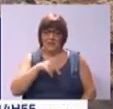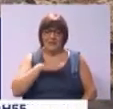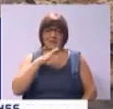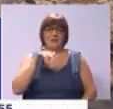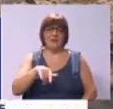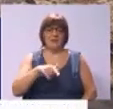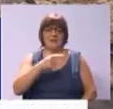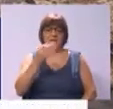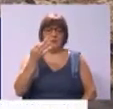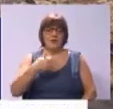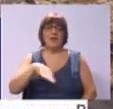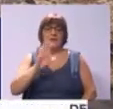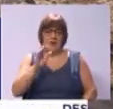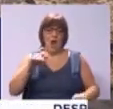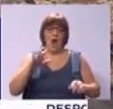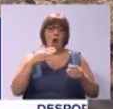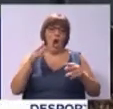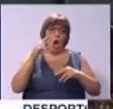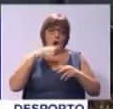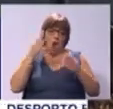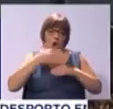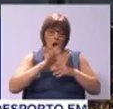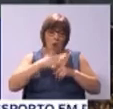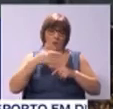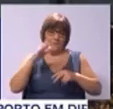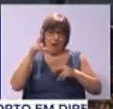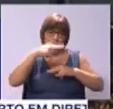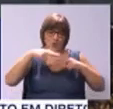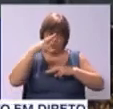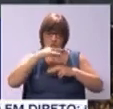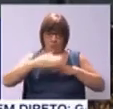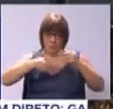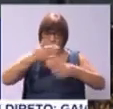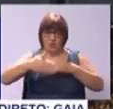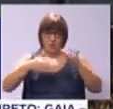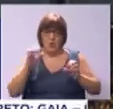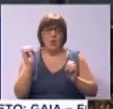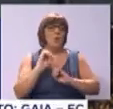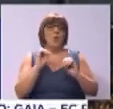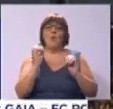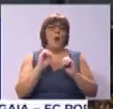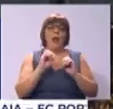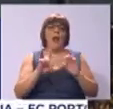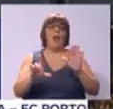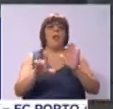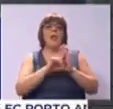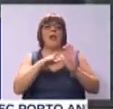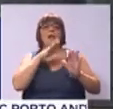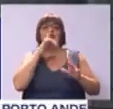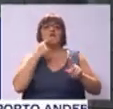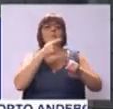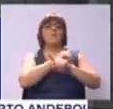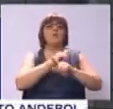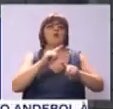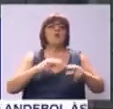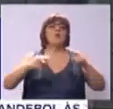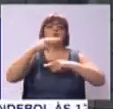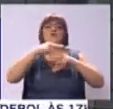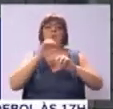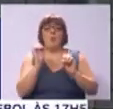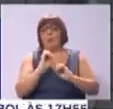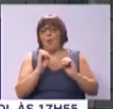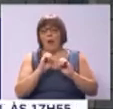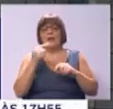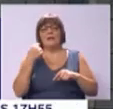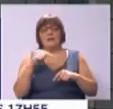que a obra vai ser retomada nos próximos dias, e isto porque não há nenhum impedimento legal que trava a construção.